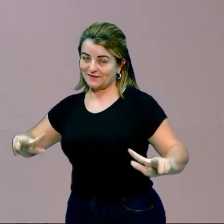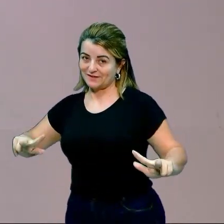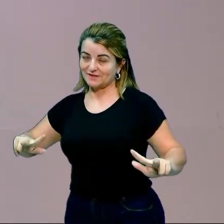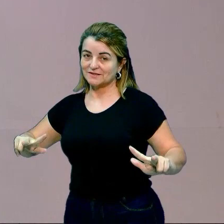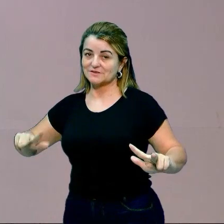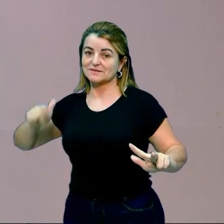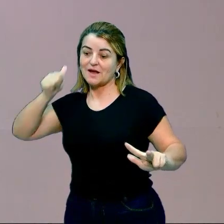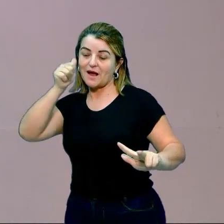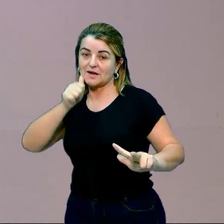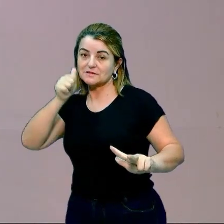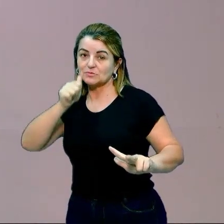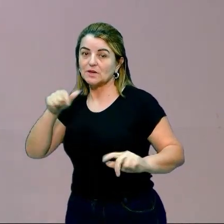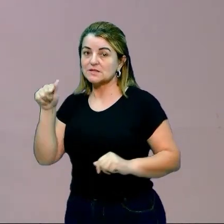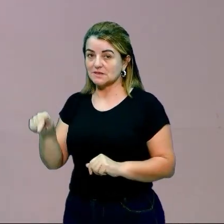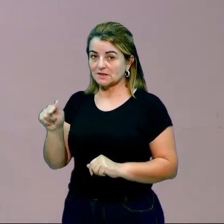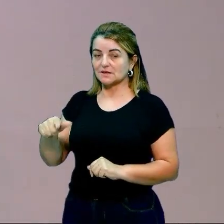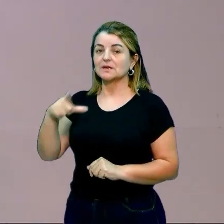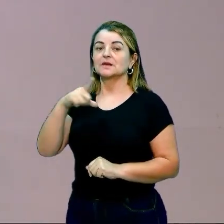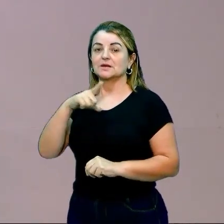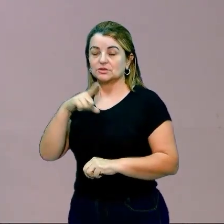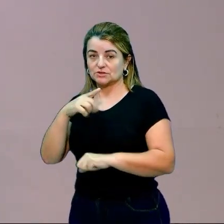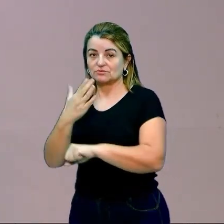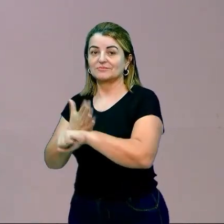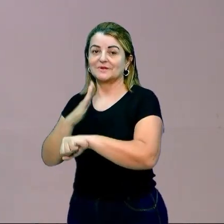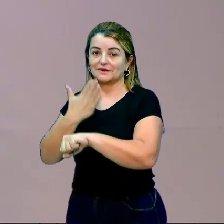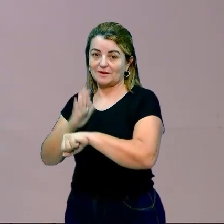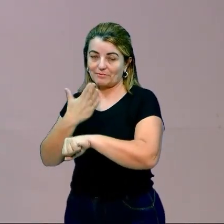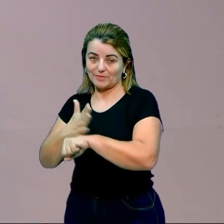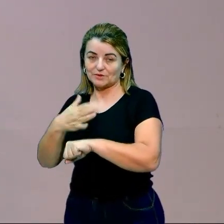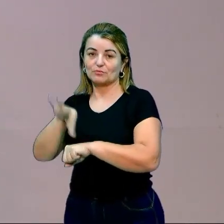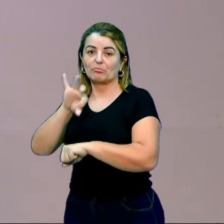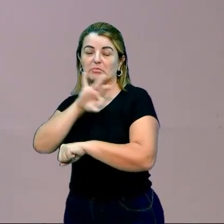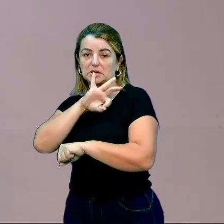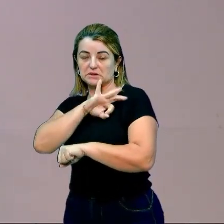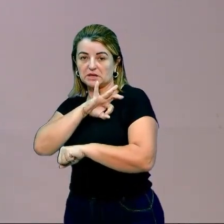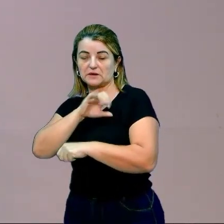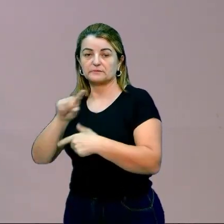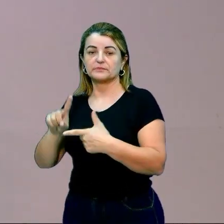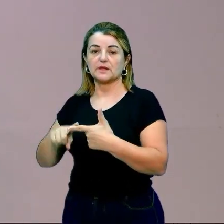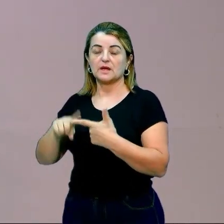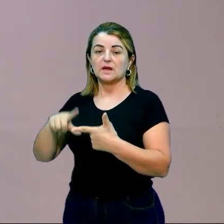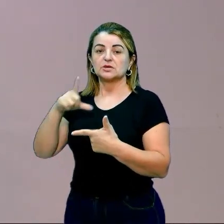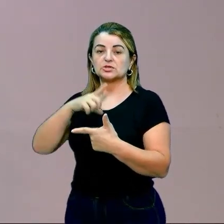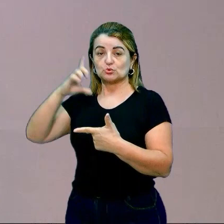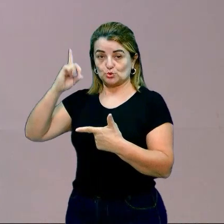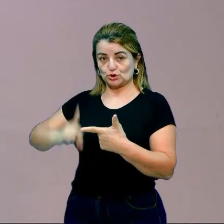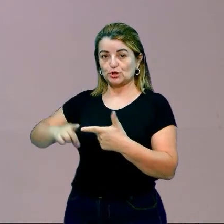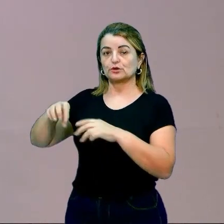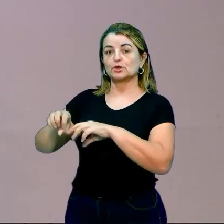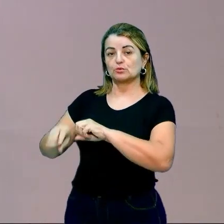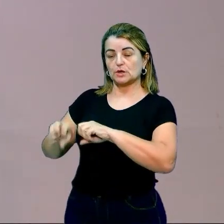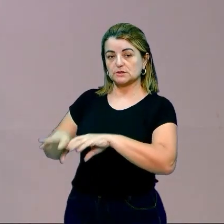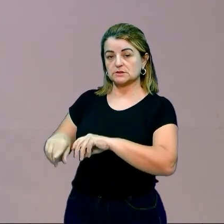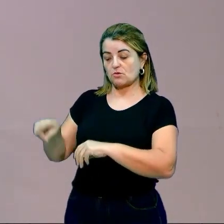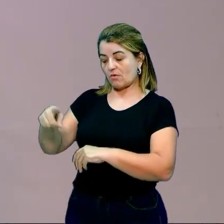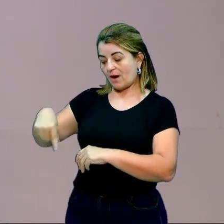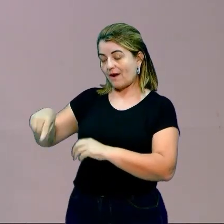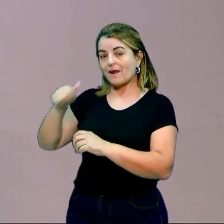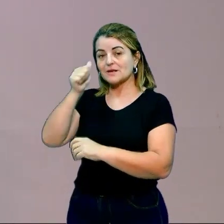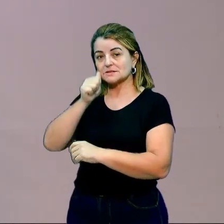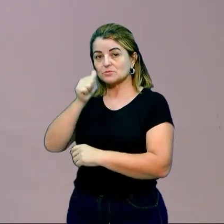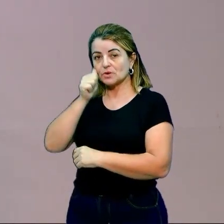Atenas as mulheres tinham treinamento militar direito à educação e elas